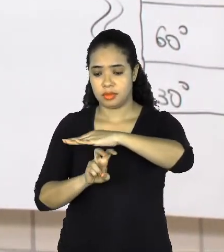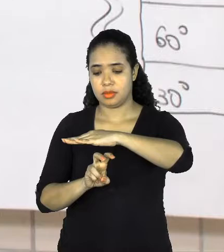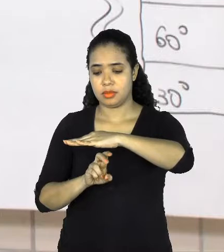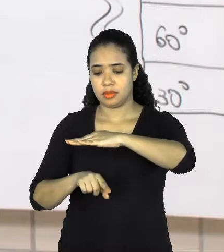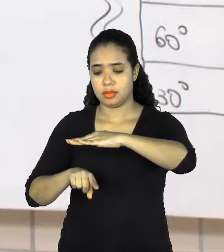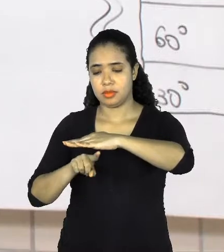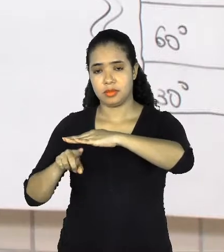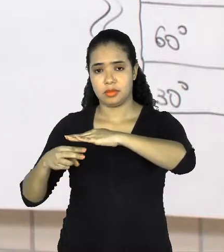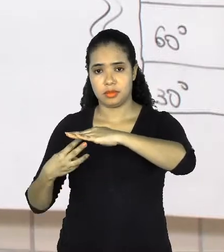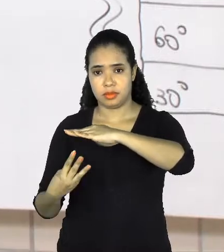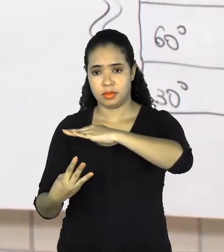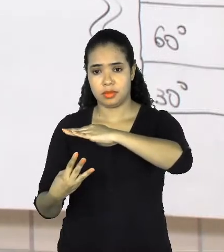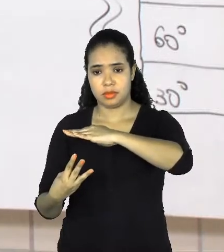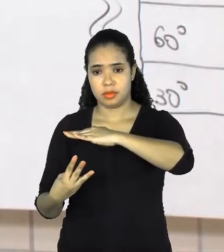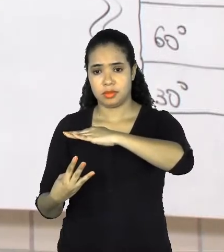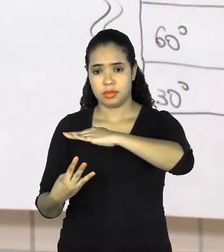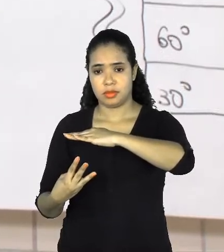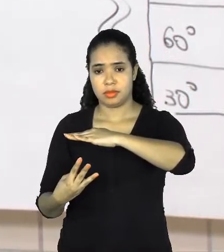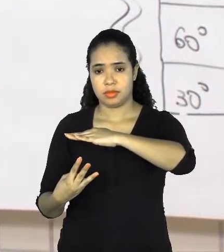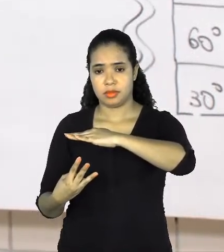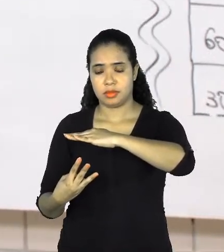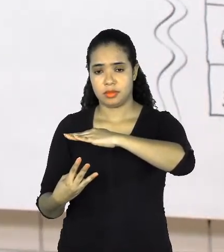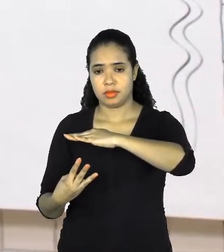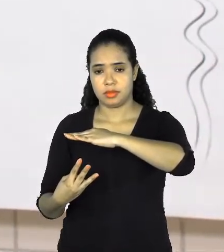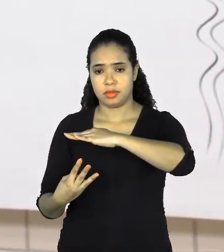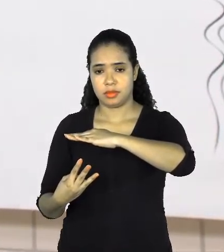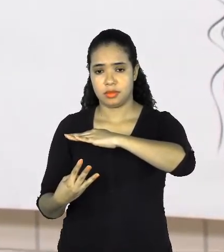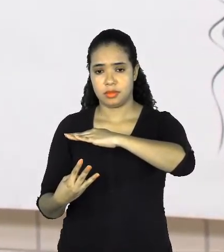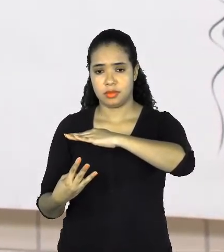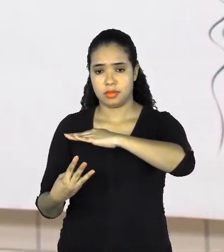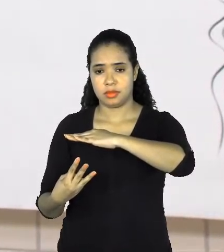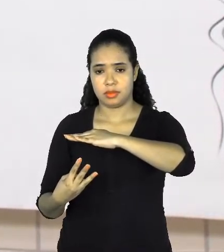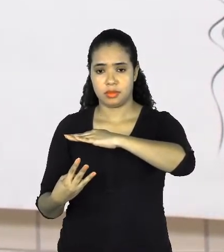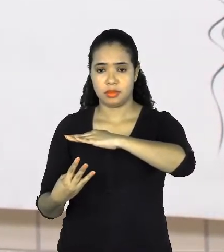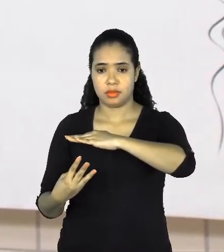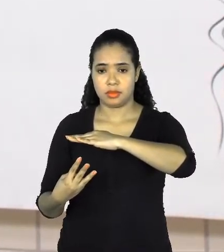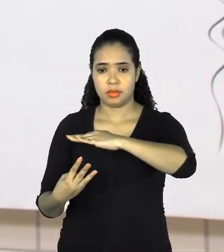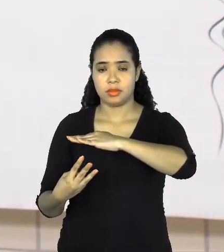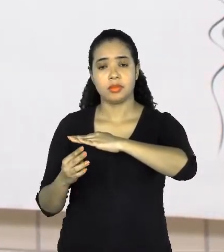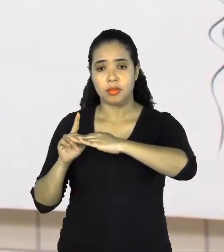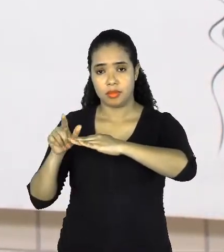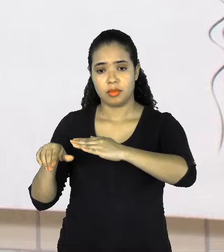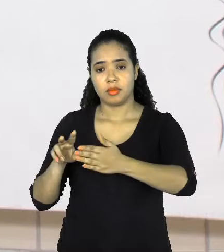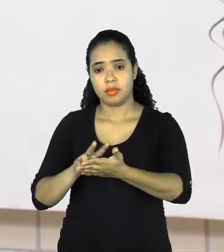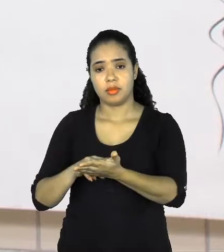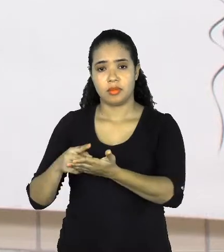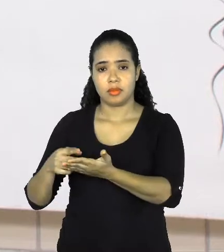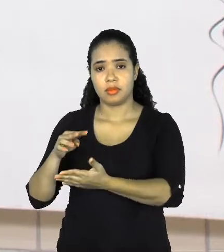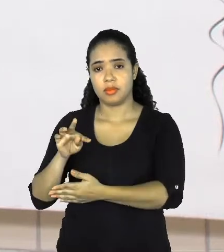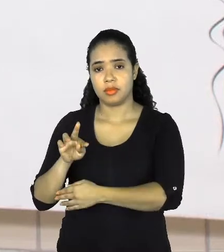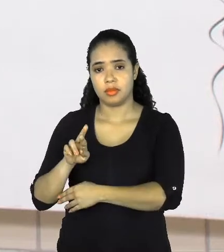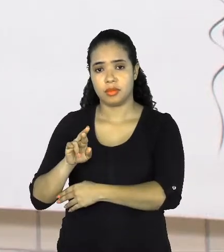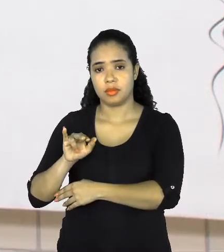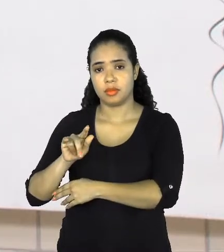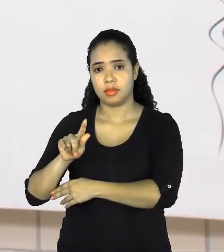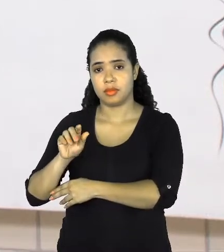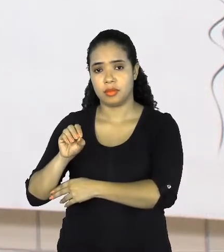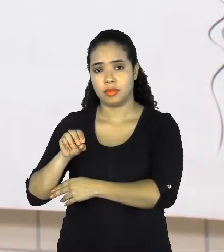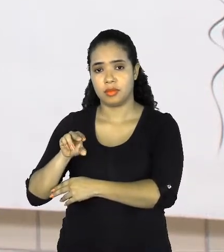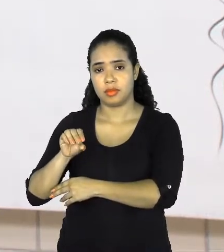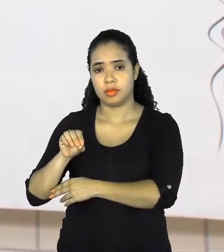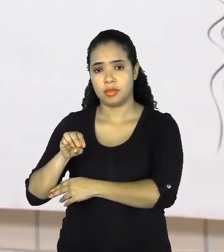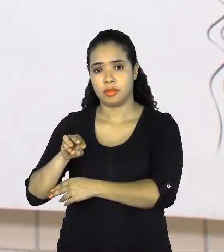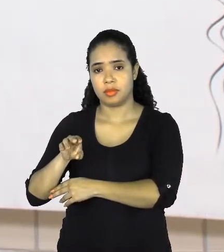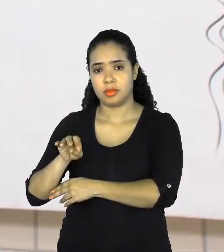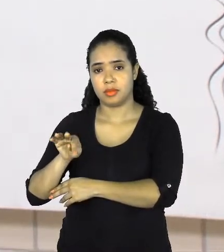5 raiz de 3. Aqui acaba a interpretação trigonométrica. Nos resta trabalhar